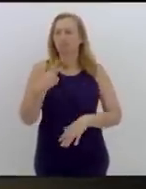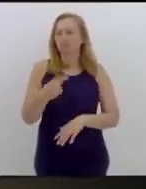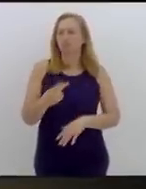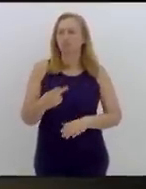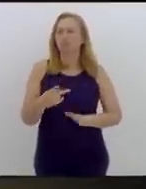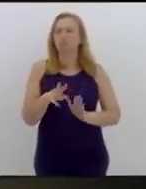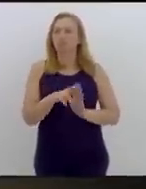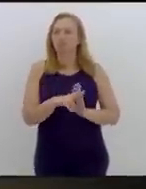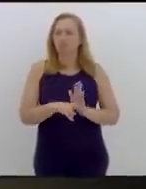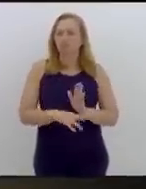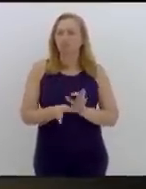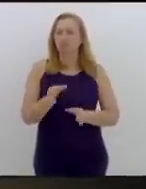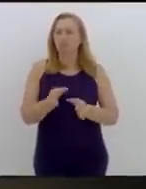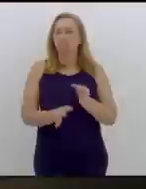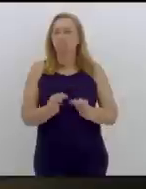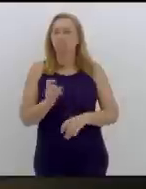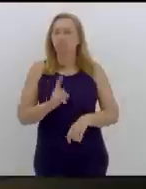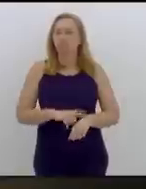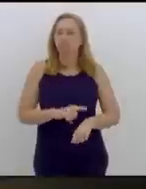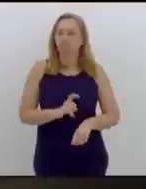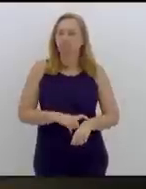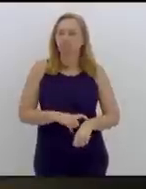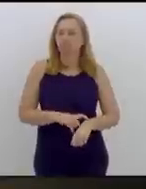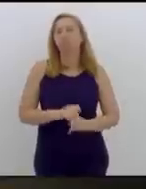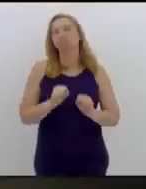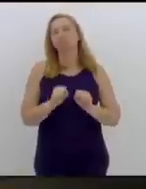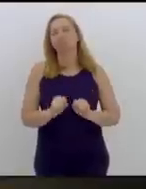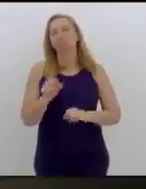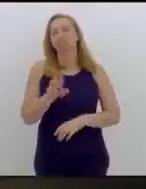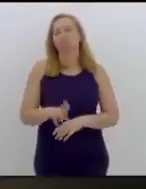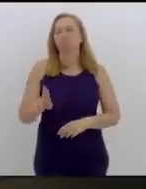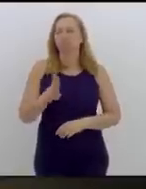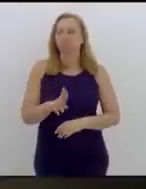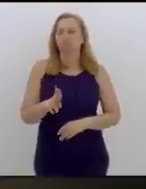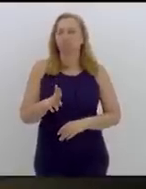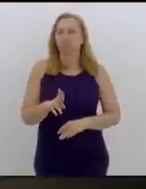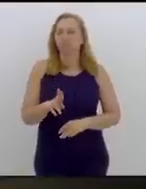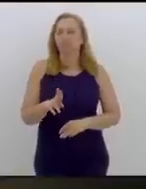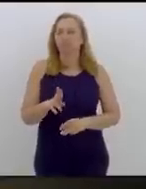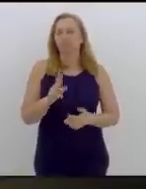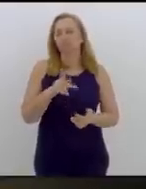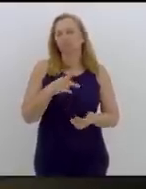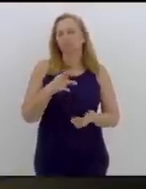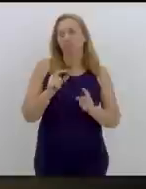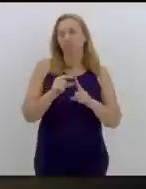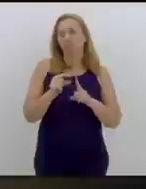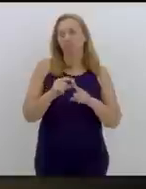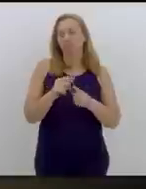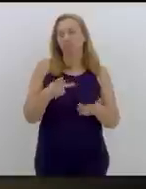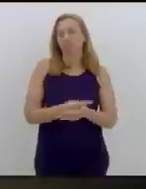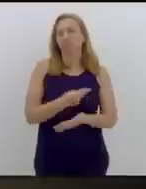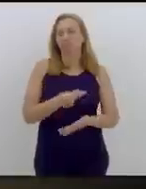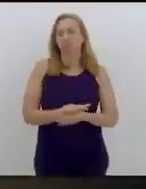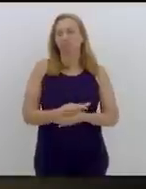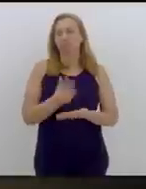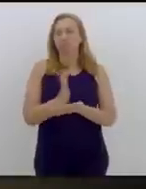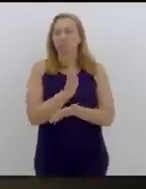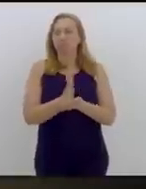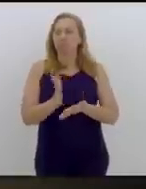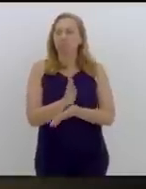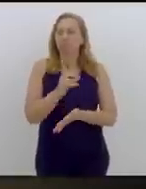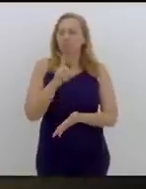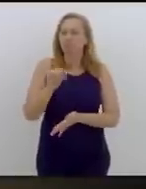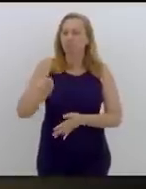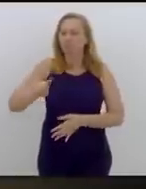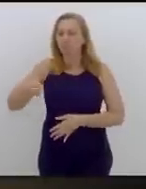dos termos jurídicos se nesse momento posso estar usando algum termo errado logo alguns dias depois